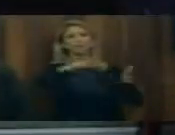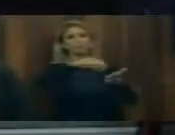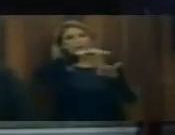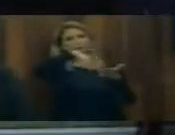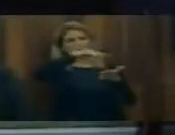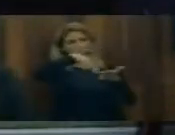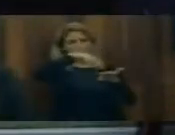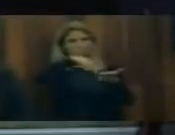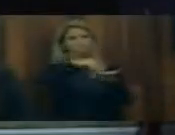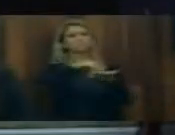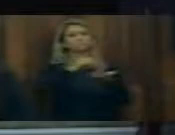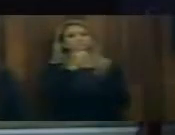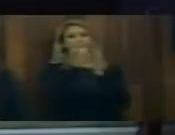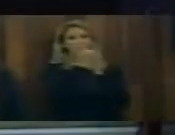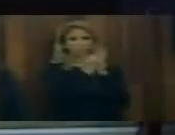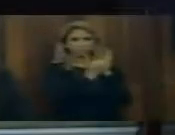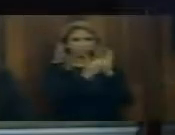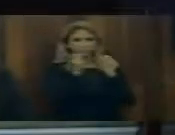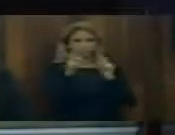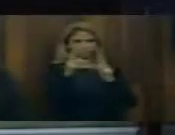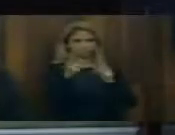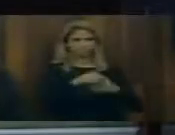pauta.